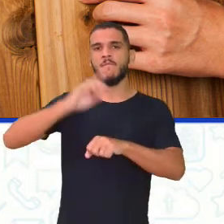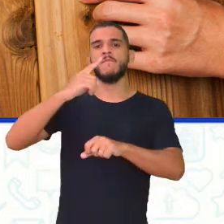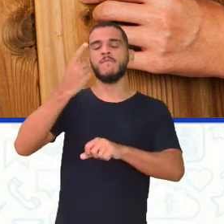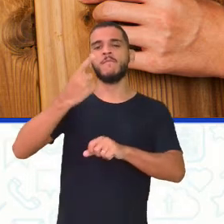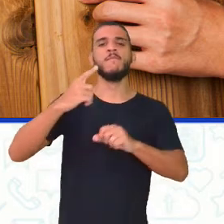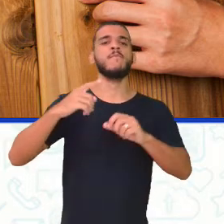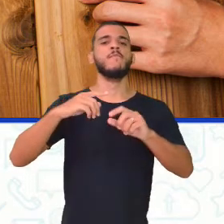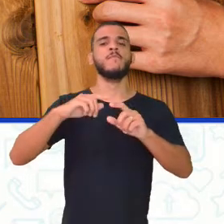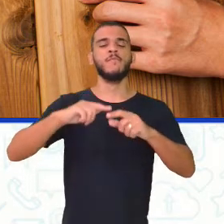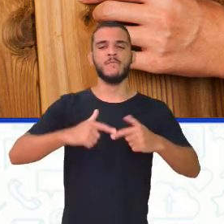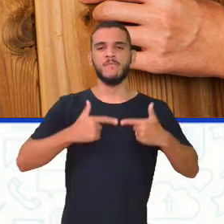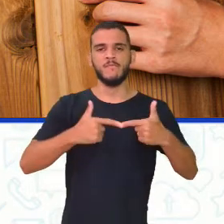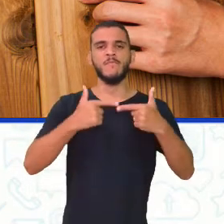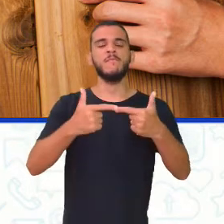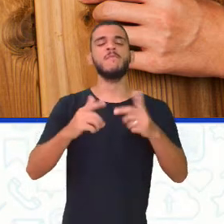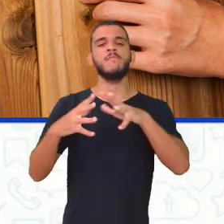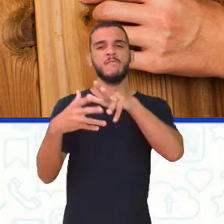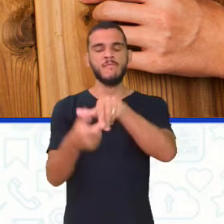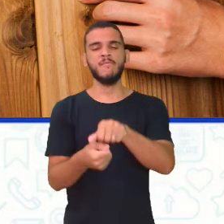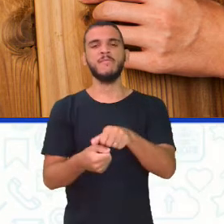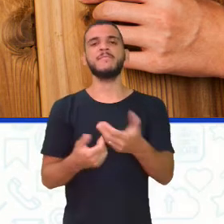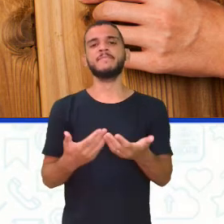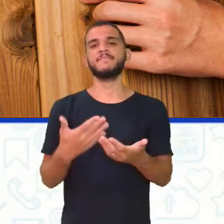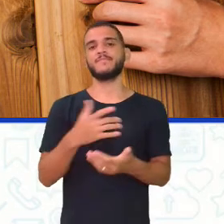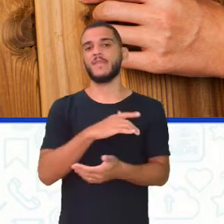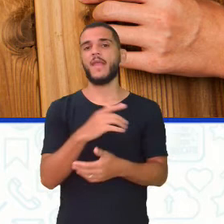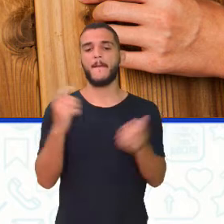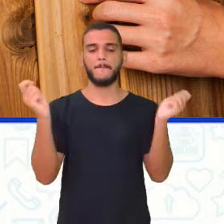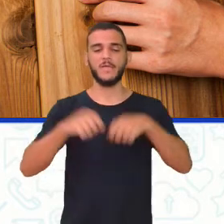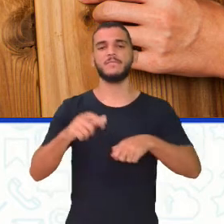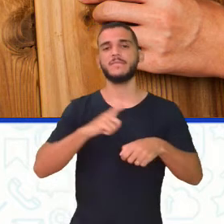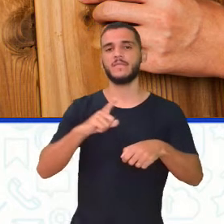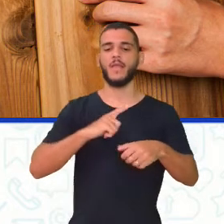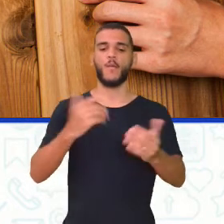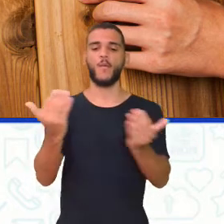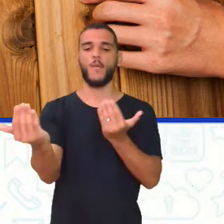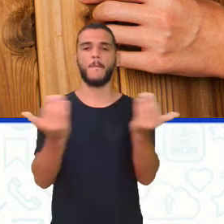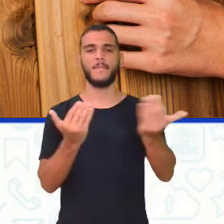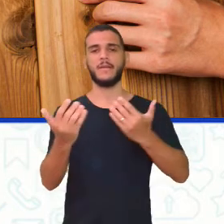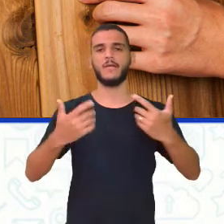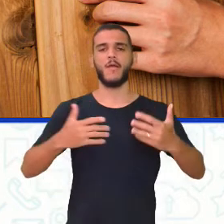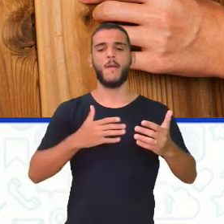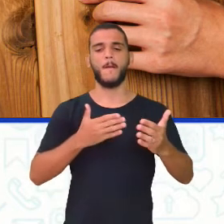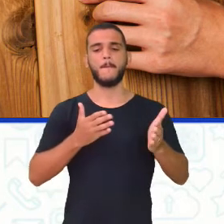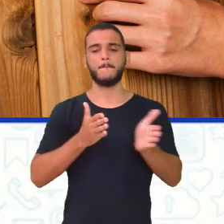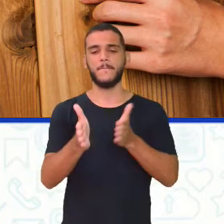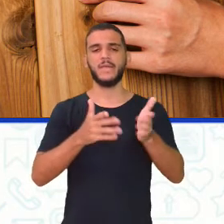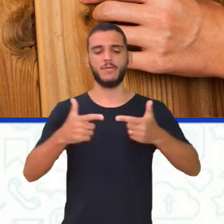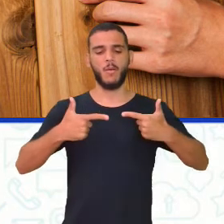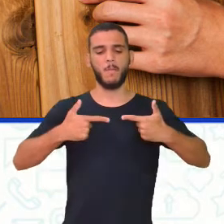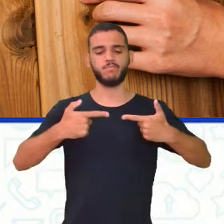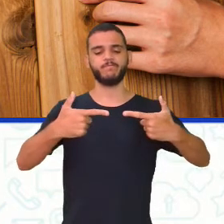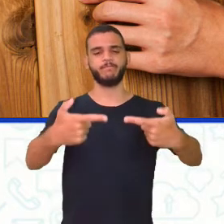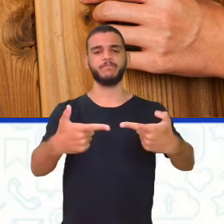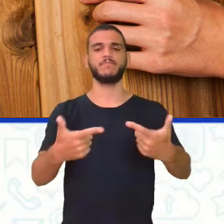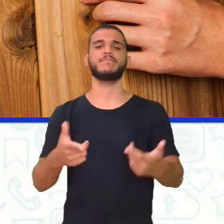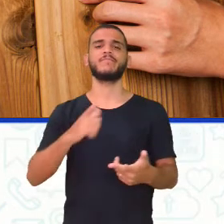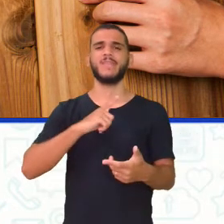posso comparar períodos bélicos, né, para chegar a algumas conclusões. É claro que há divergências, né,